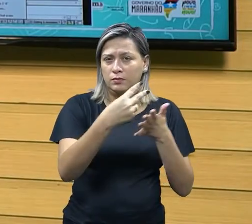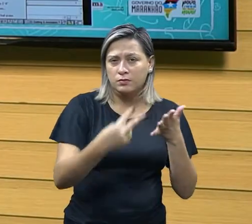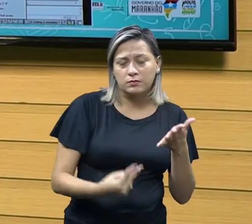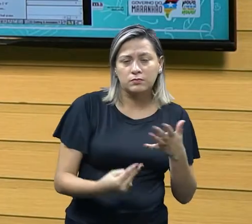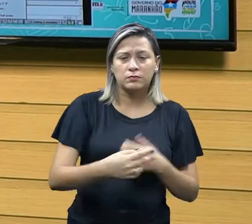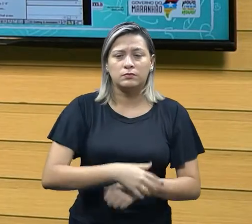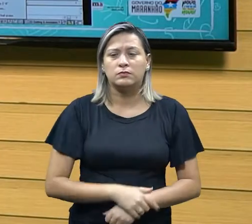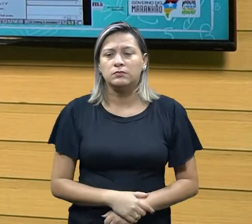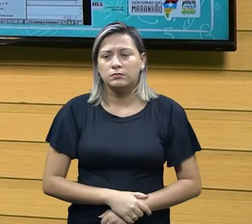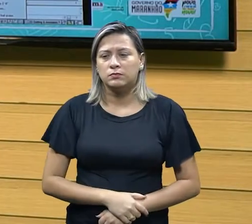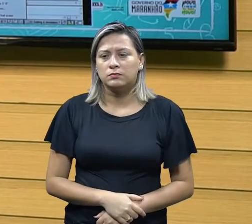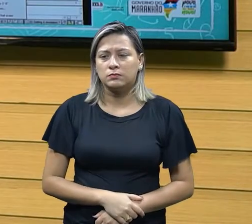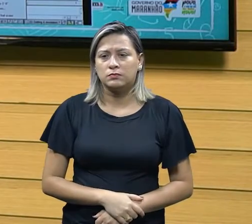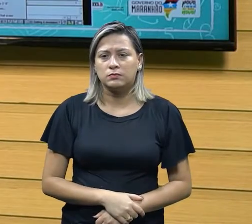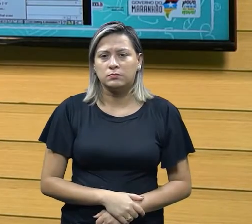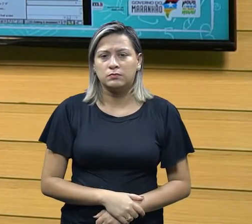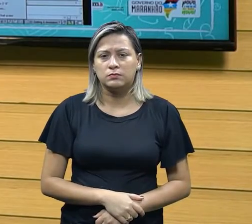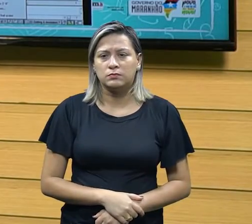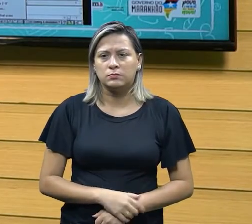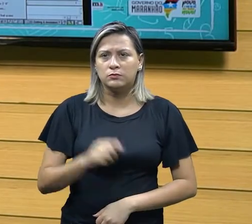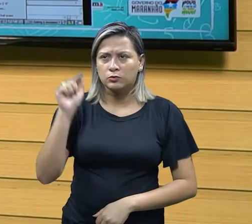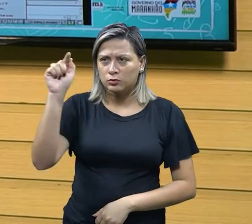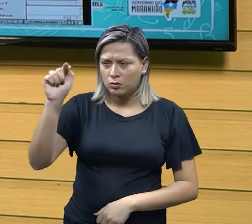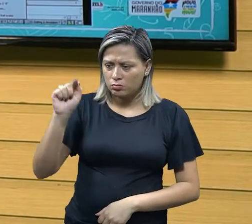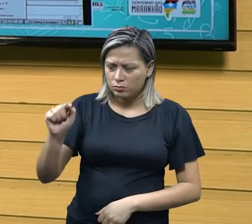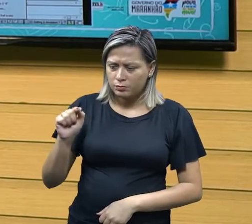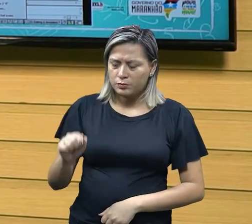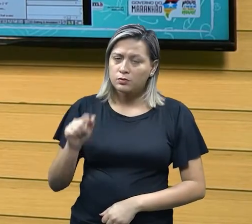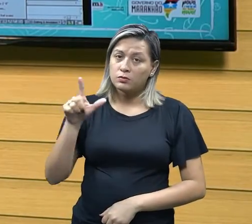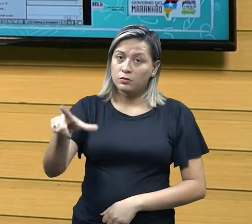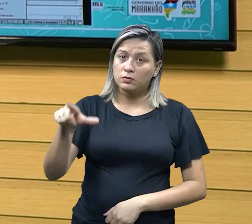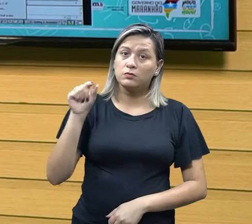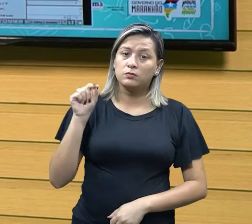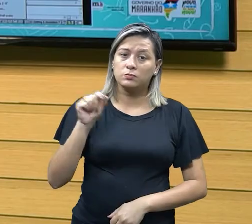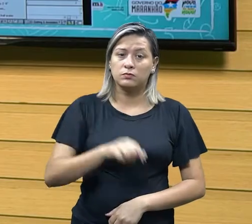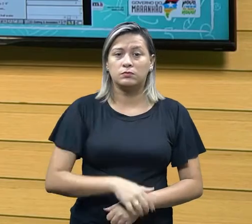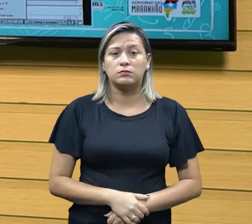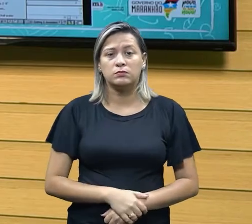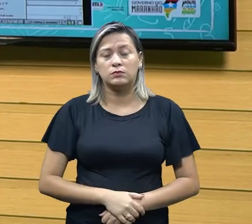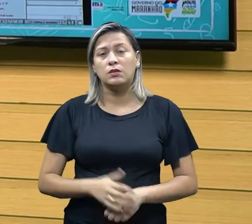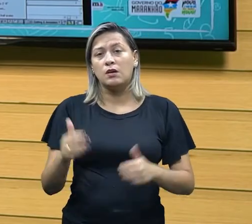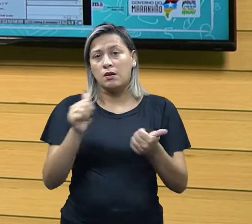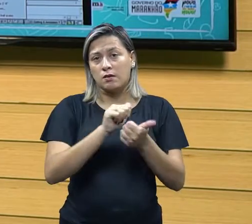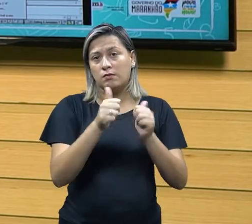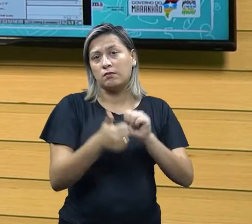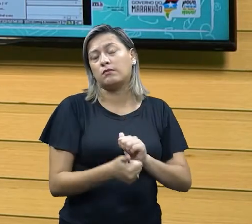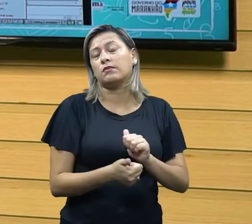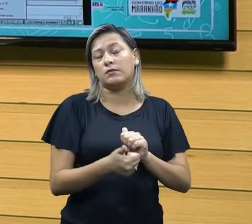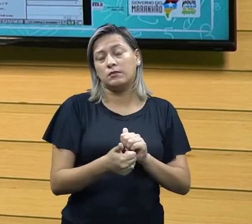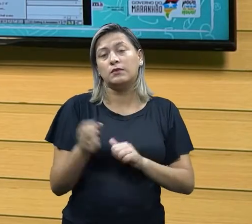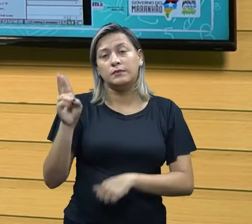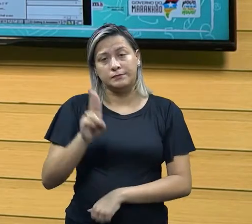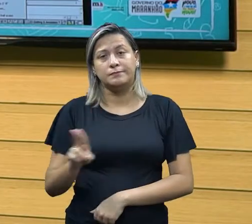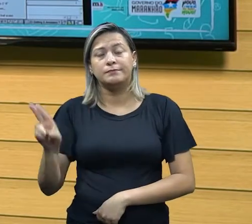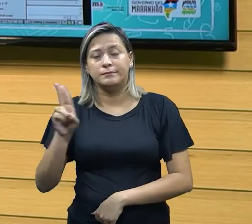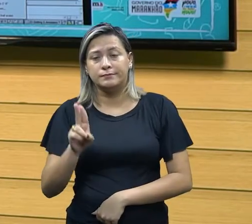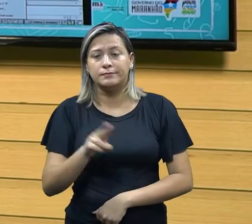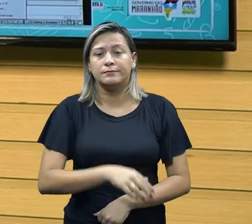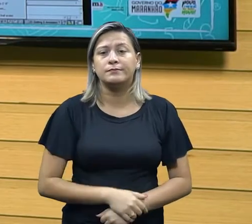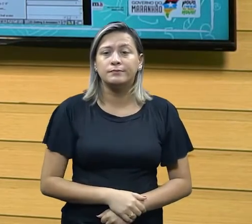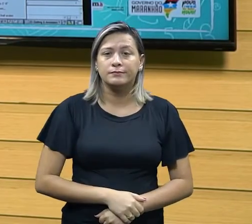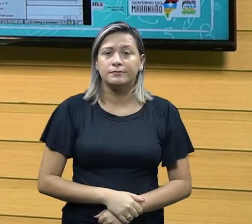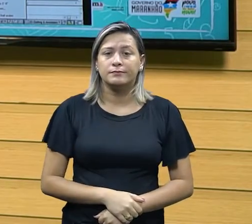diversas vezes essas escalas. Vão estar as opções, você vai selecionar aquela mais adequada e vai